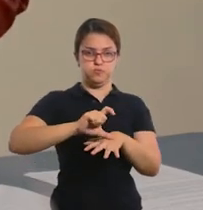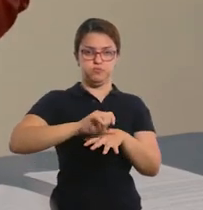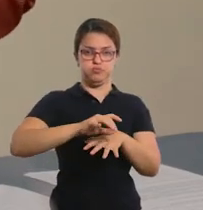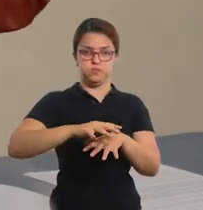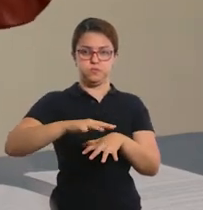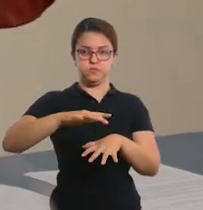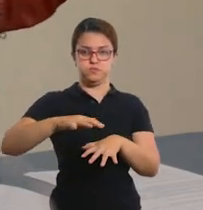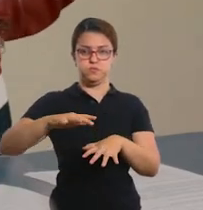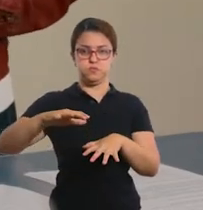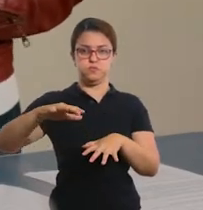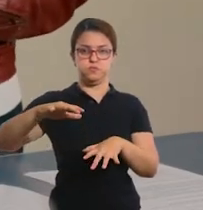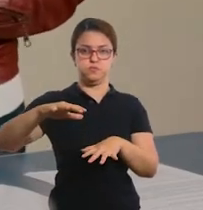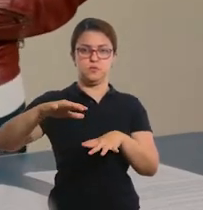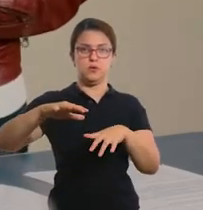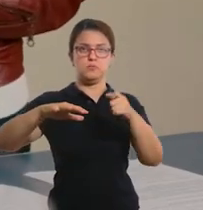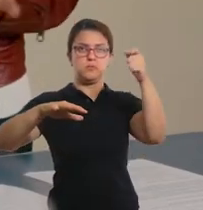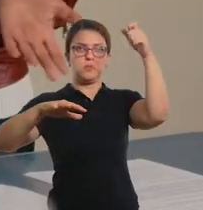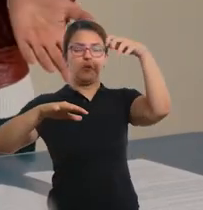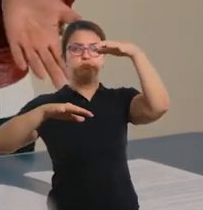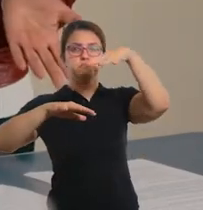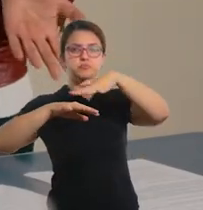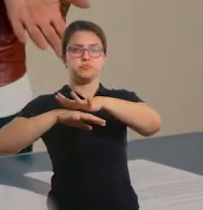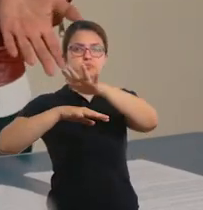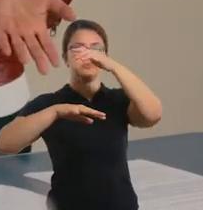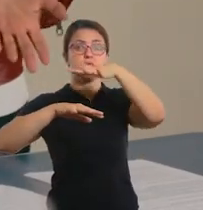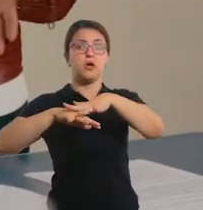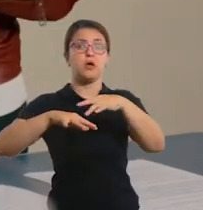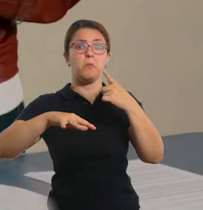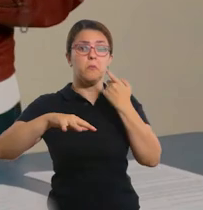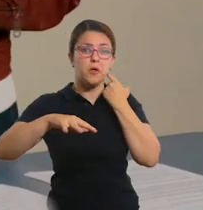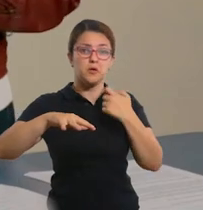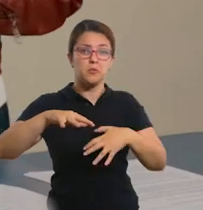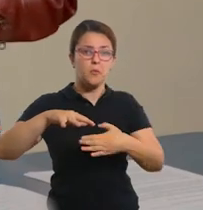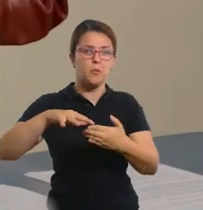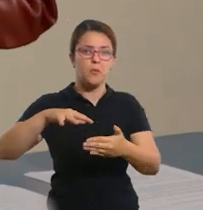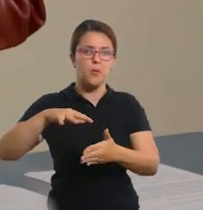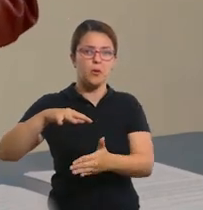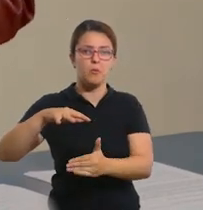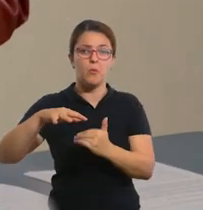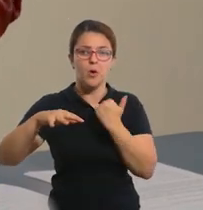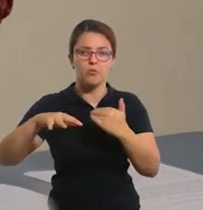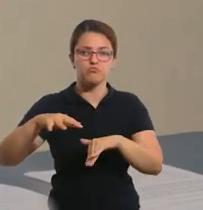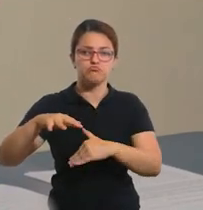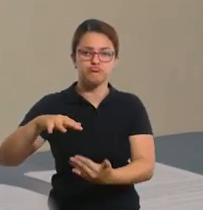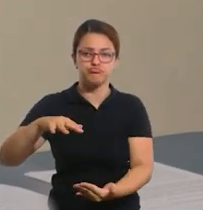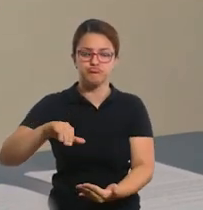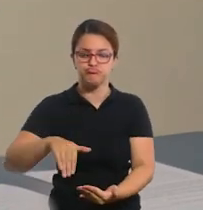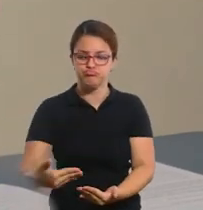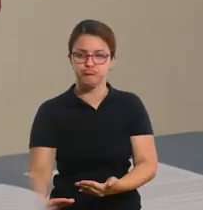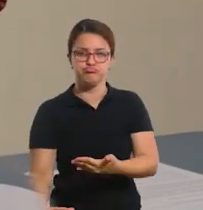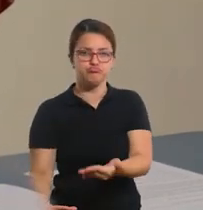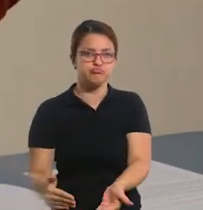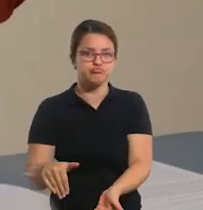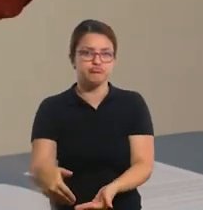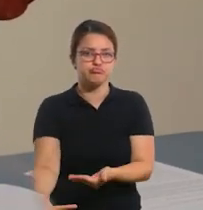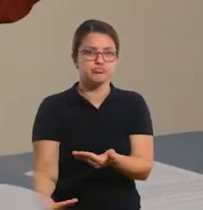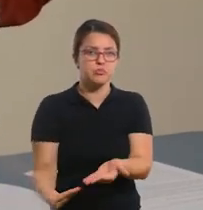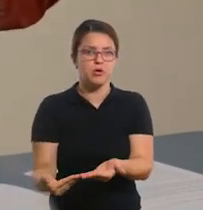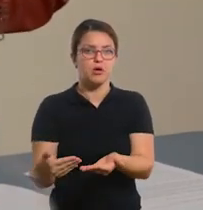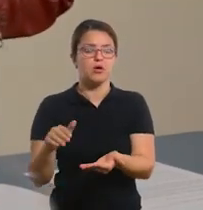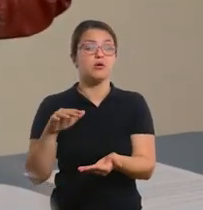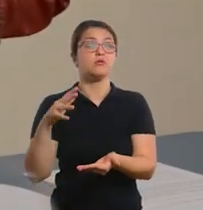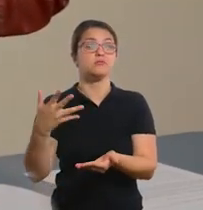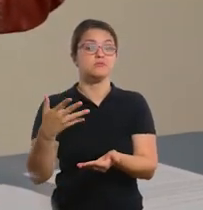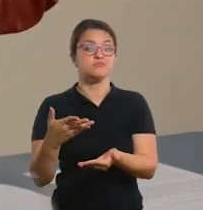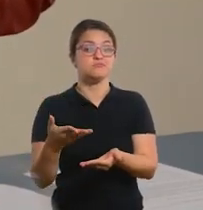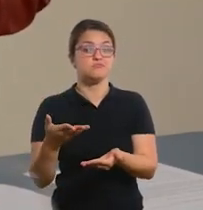oxigênio. E olha o que vai acontecer com os peixinhos? Eles vão morrer, tá? Então, quando a gente joga o óleo de cozinha na